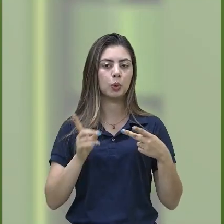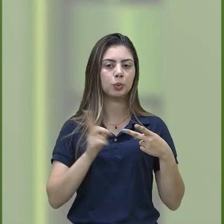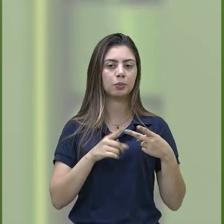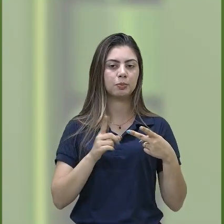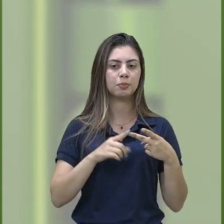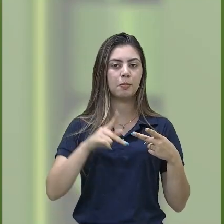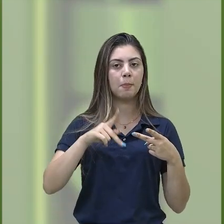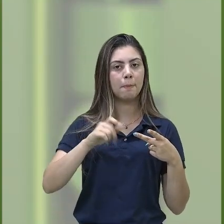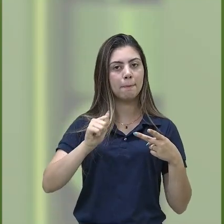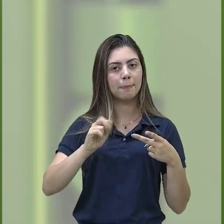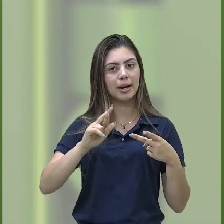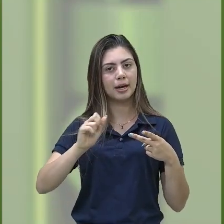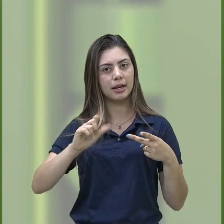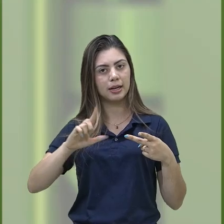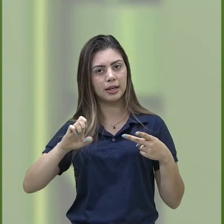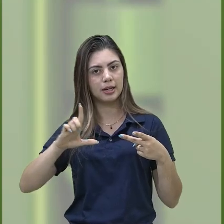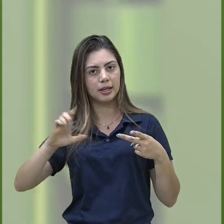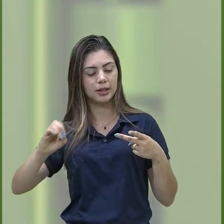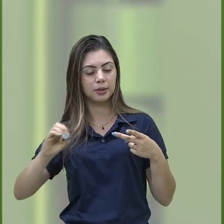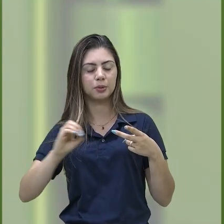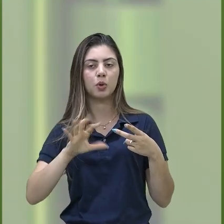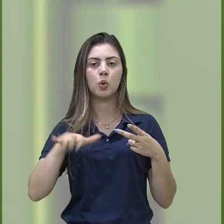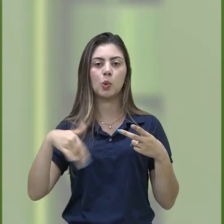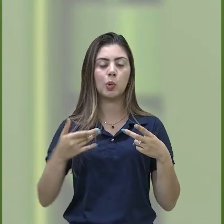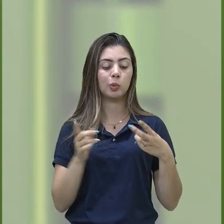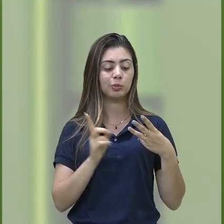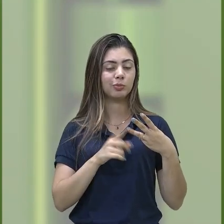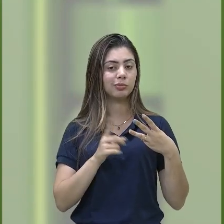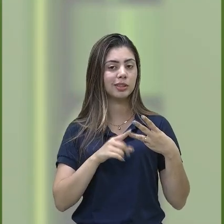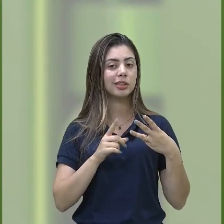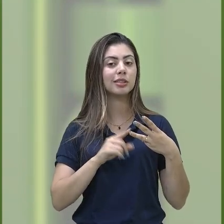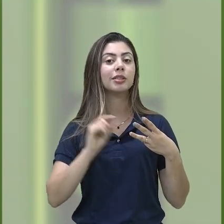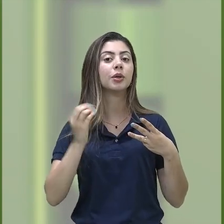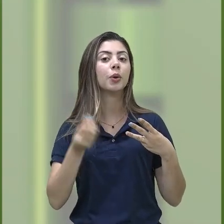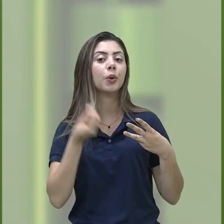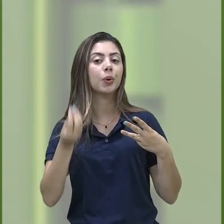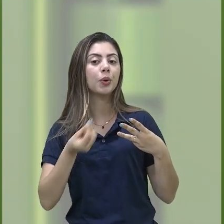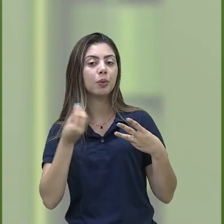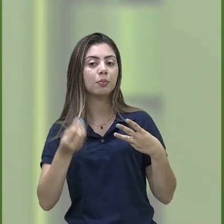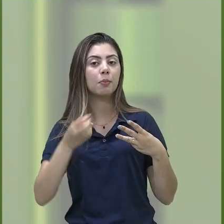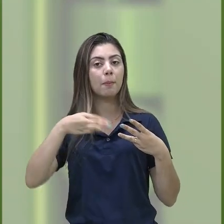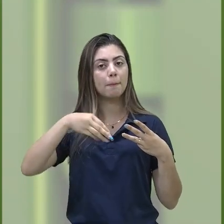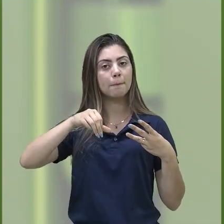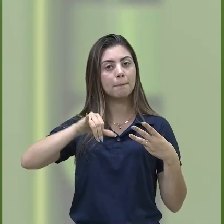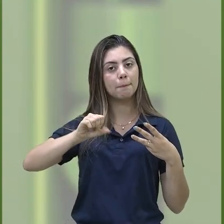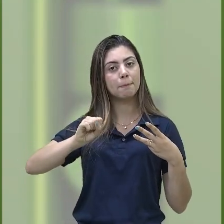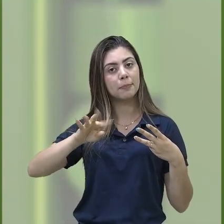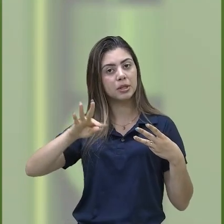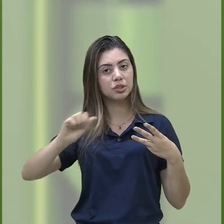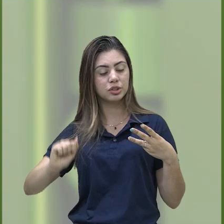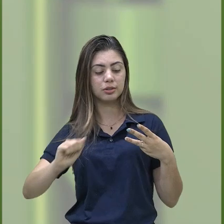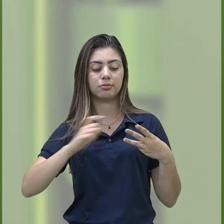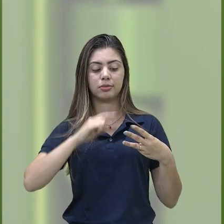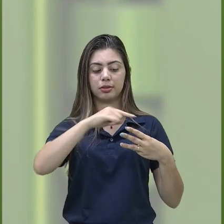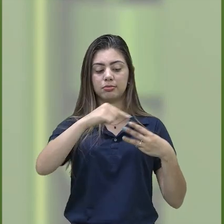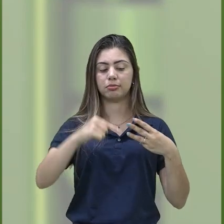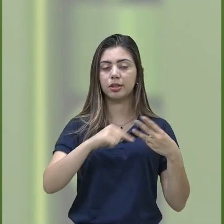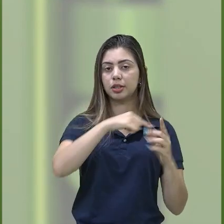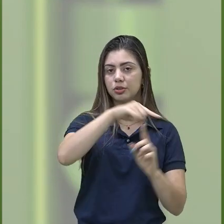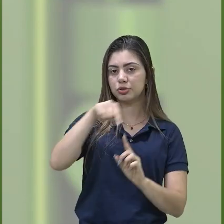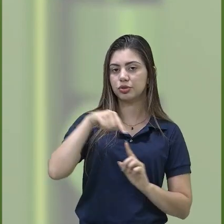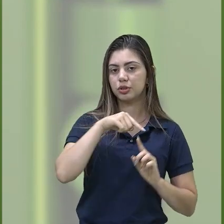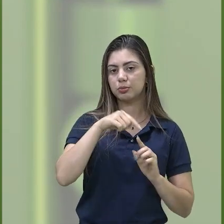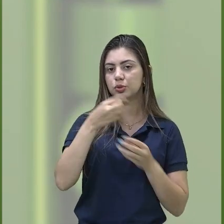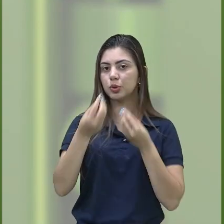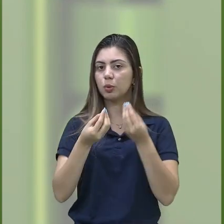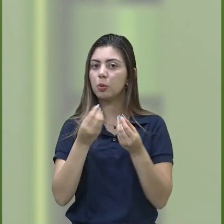em paralelo, posso associar resistores de forma mista, ou seja, mesclando